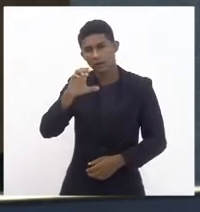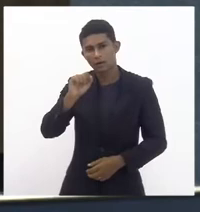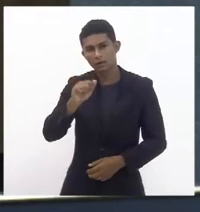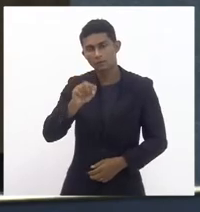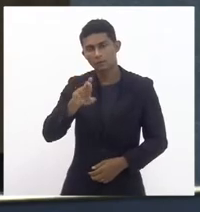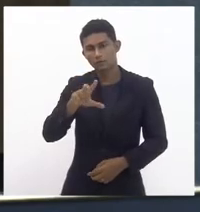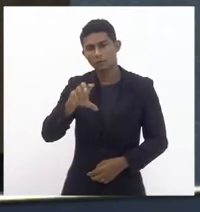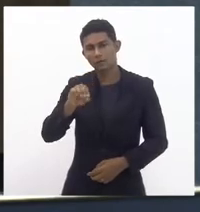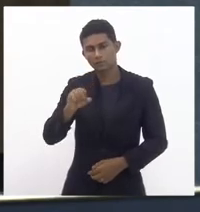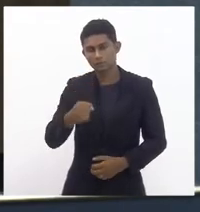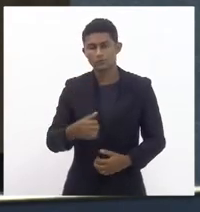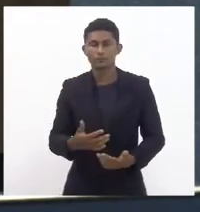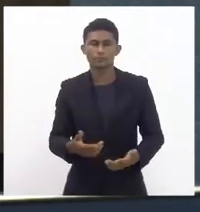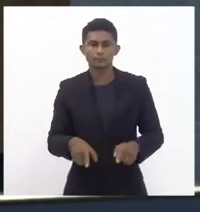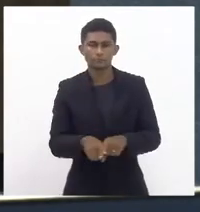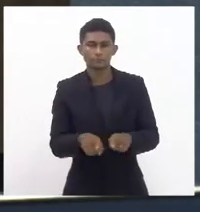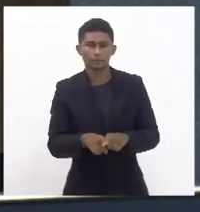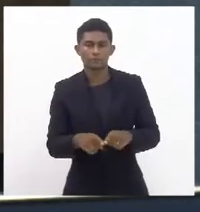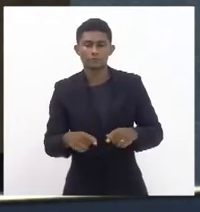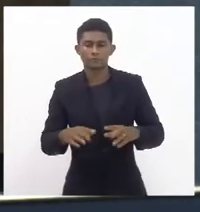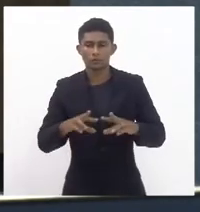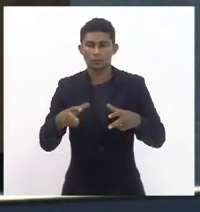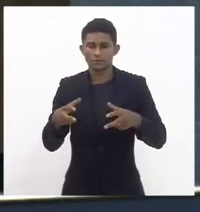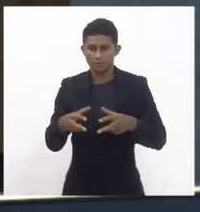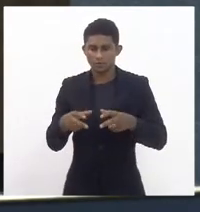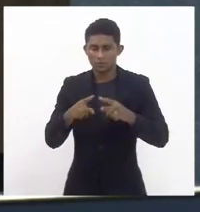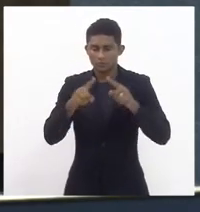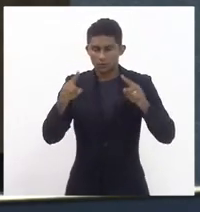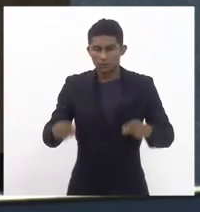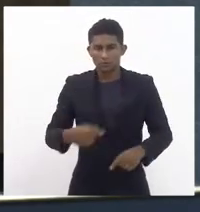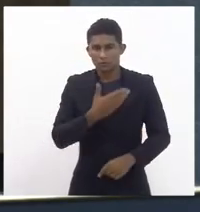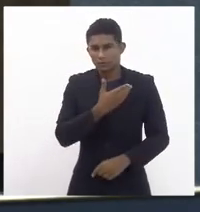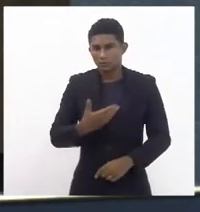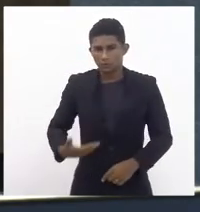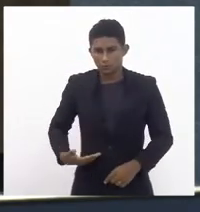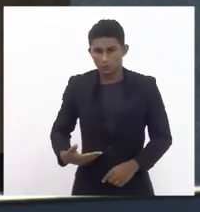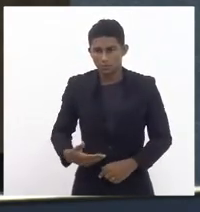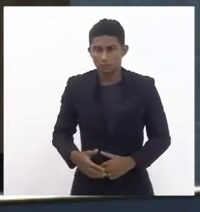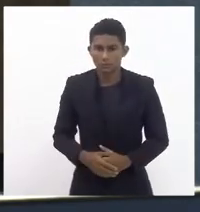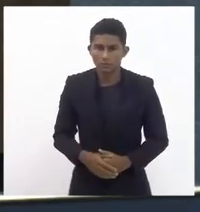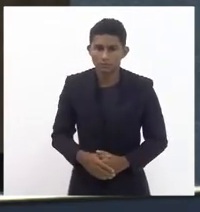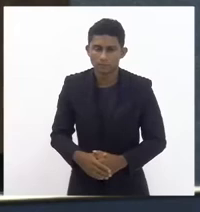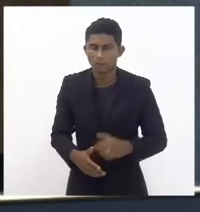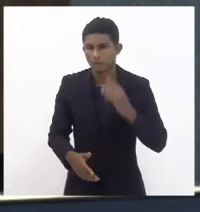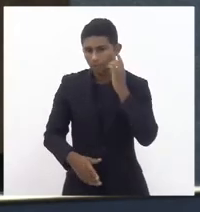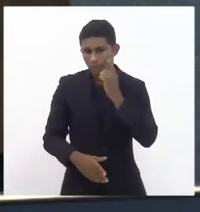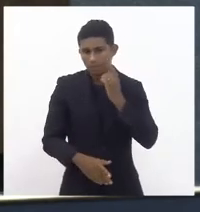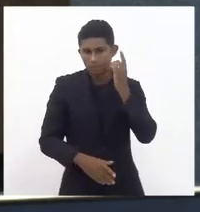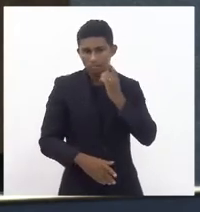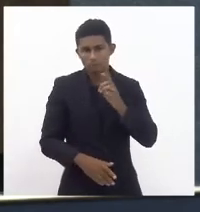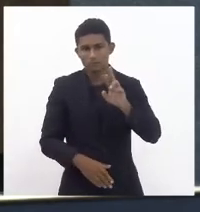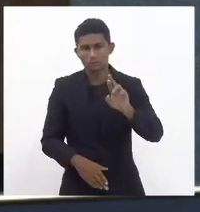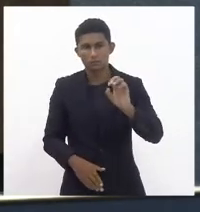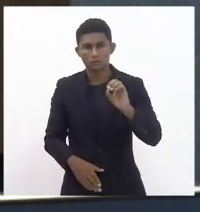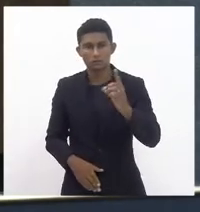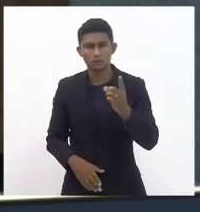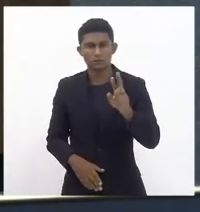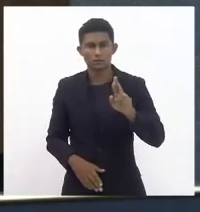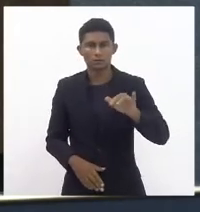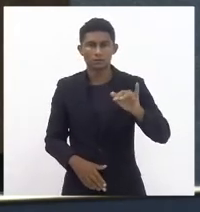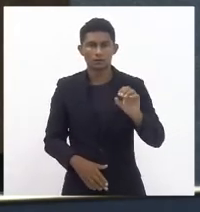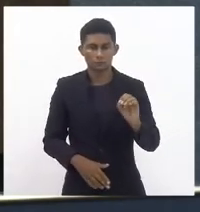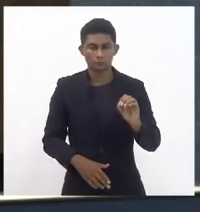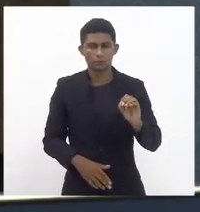Augusto e pela comissão de servidores públicos presidido pelo delegado perdão pelo Deputado Rodrigo Amorim